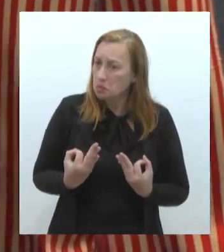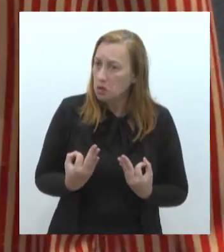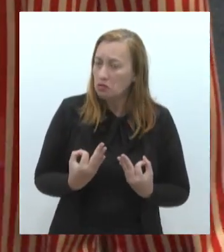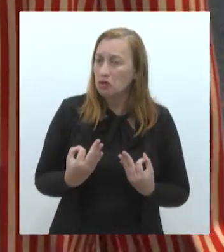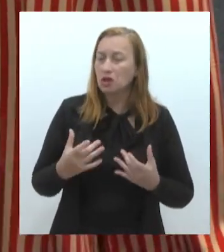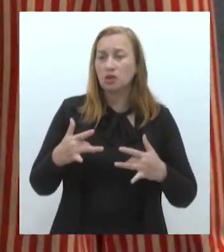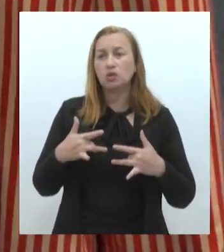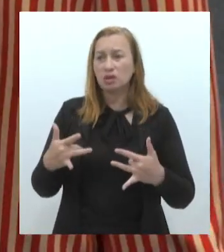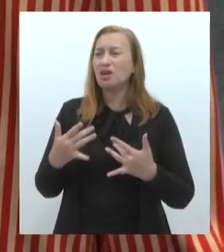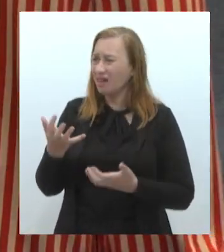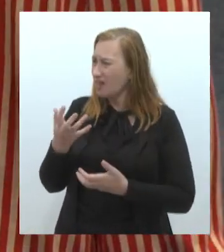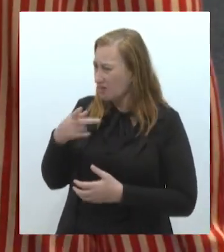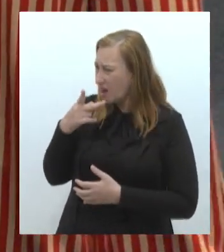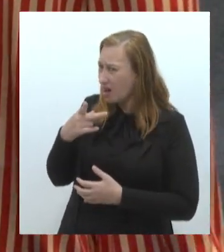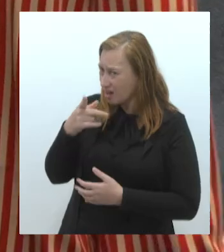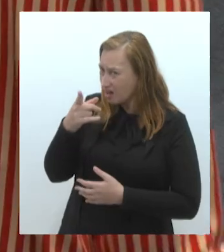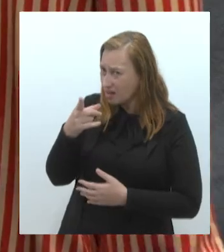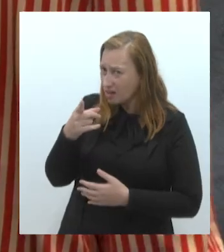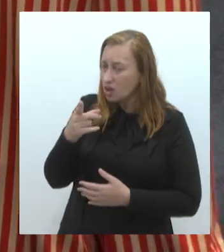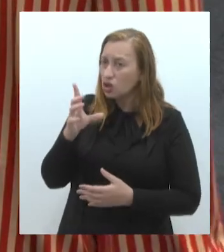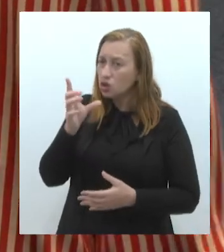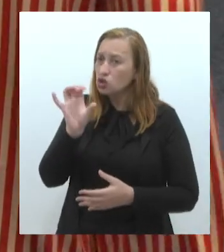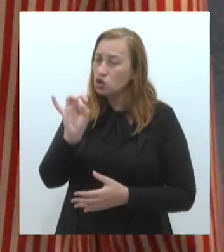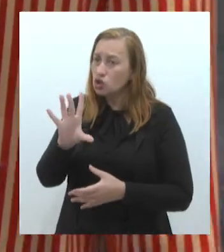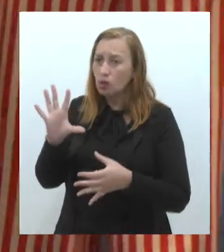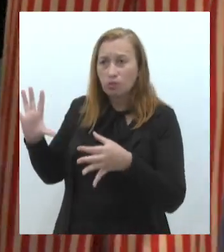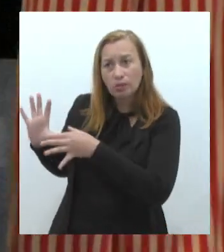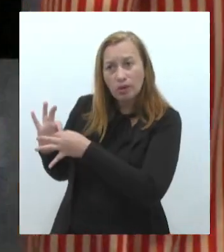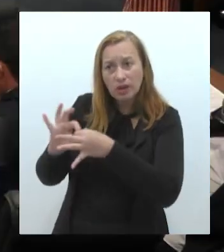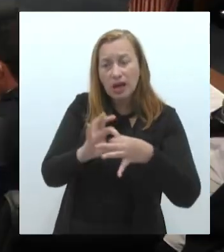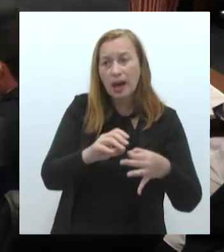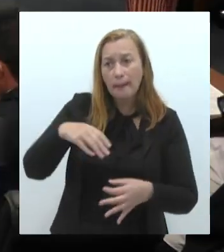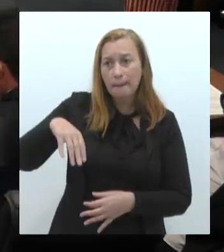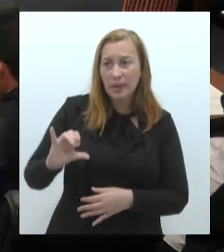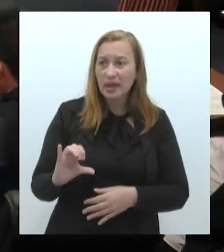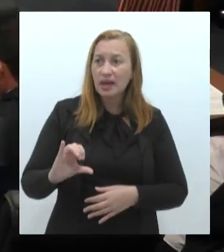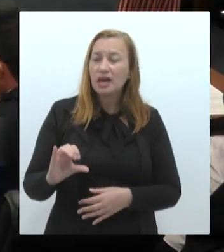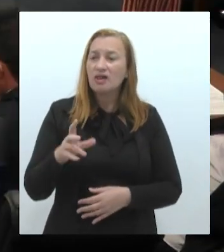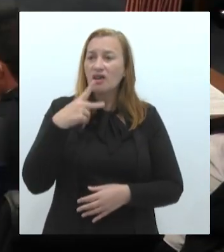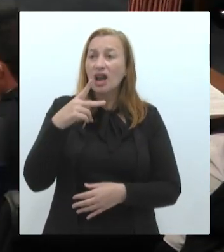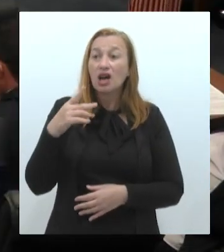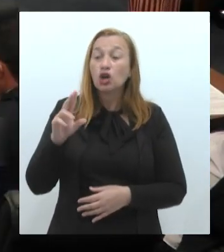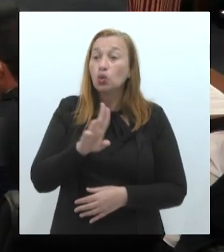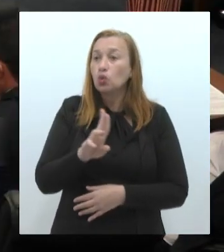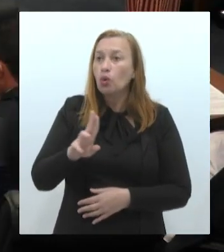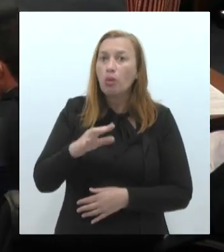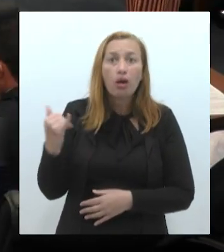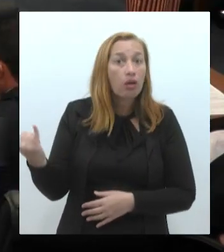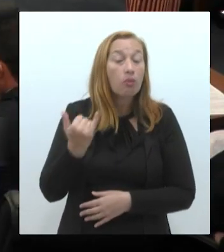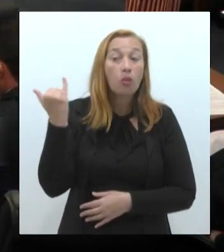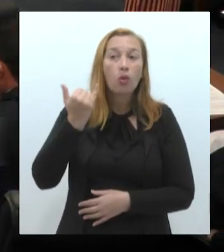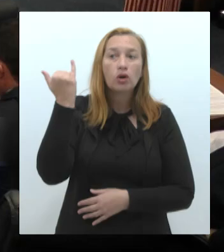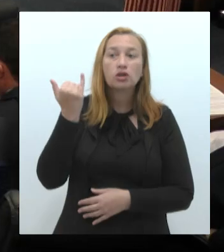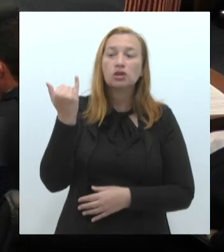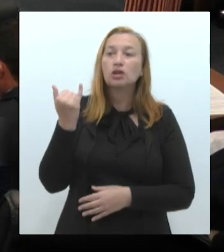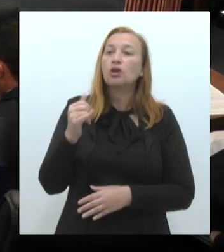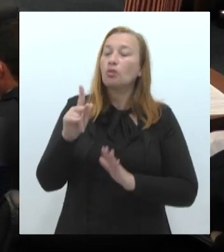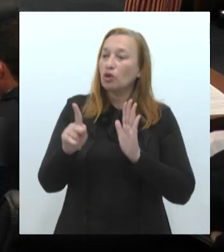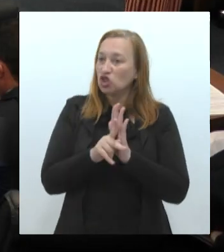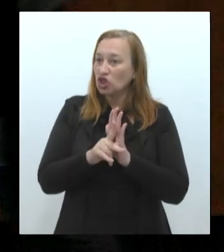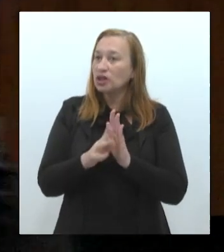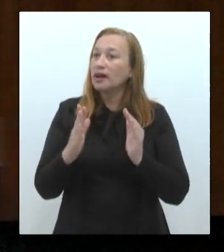quer fazer um comentário? Sim, só para pegar um gancho aqui, Mink, dizer que o nome é tão importante que eu tenho um projeto na